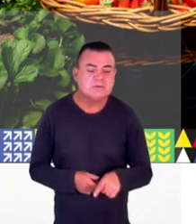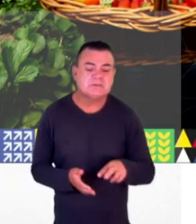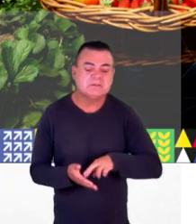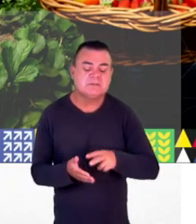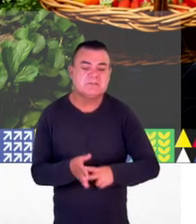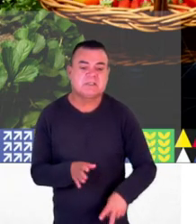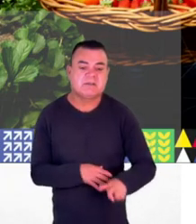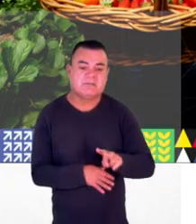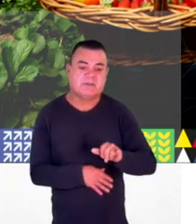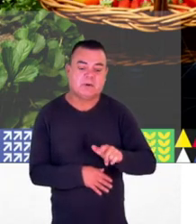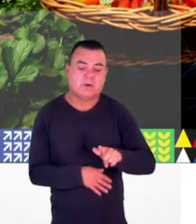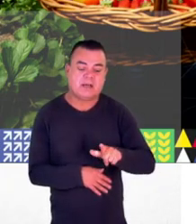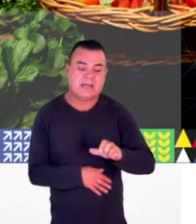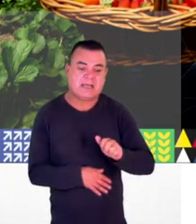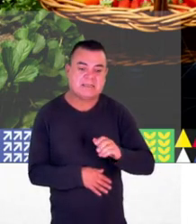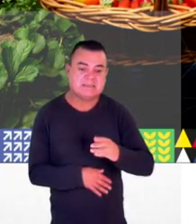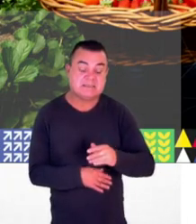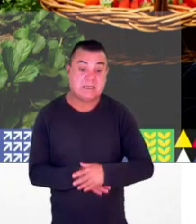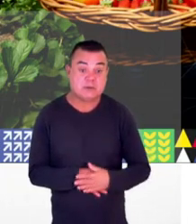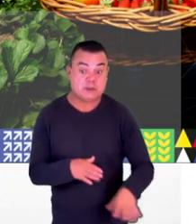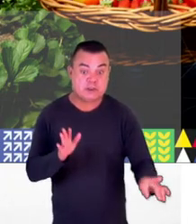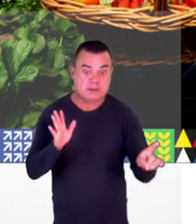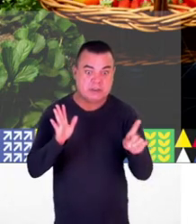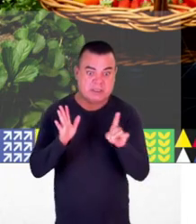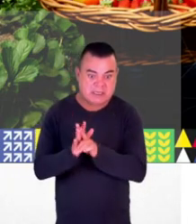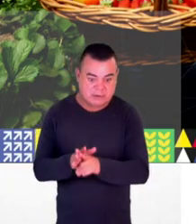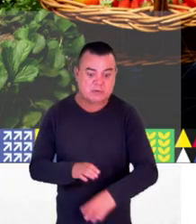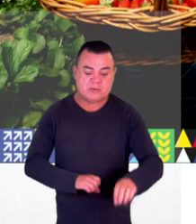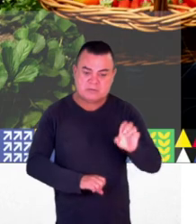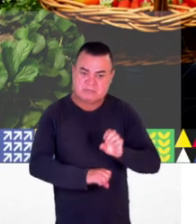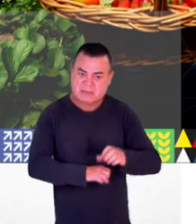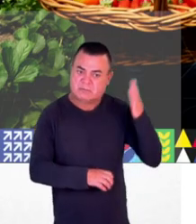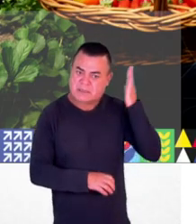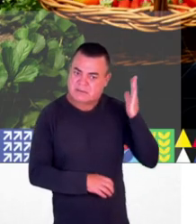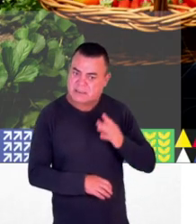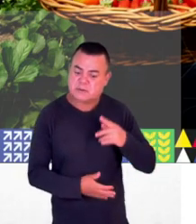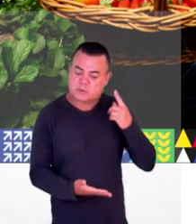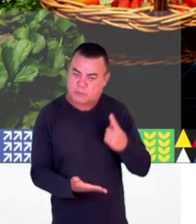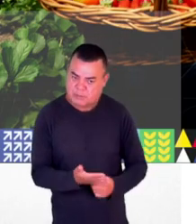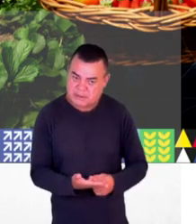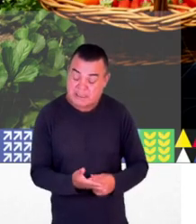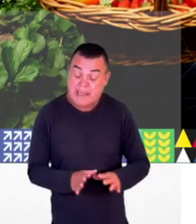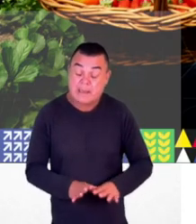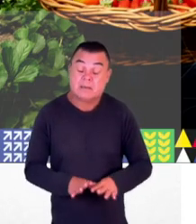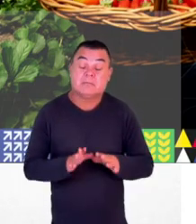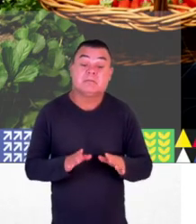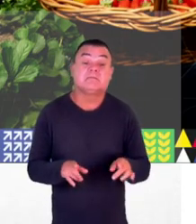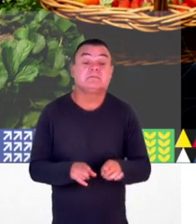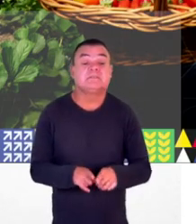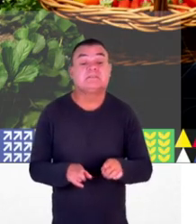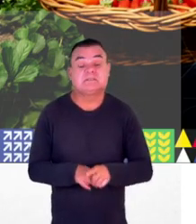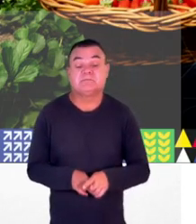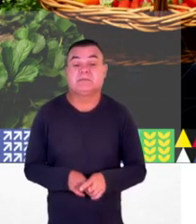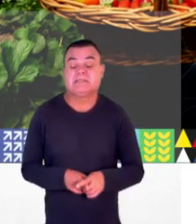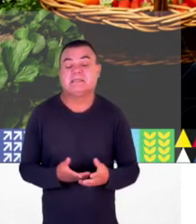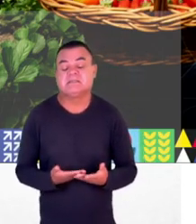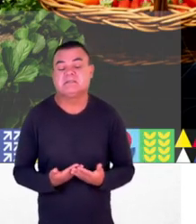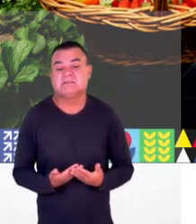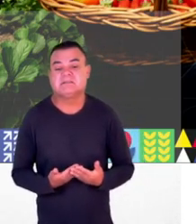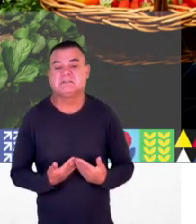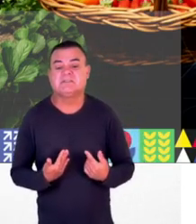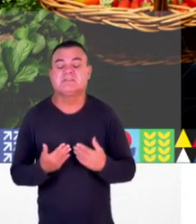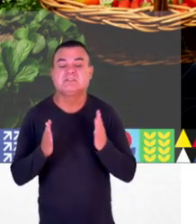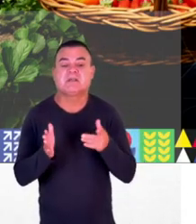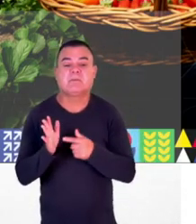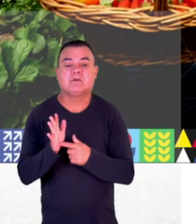direito de uma obrigação do estado brasileiro de cumprir mas que é também acho que muito colocado aqui já nos relatos também quando